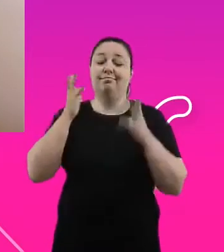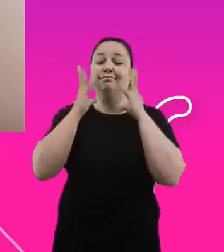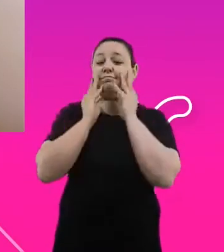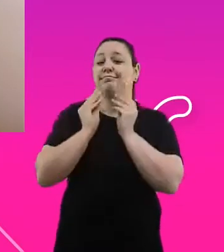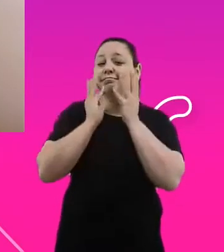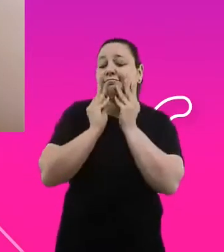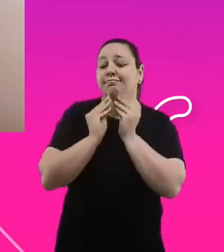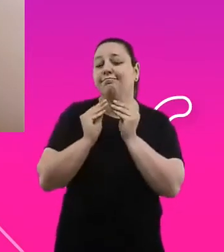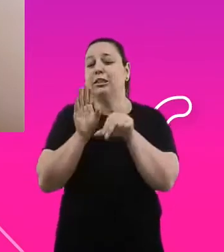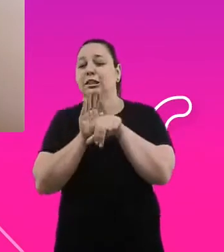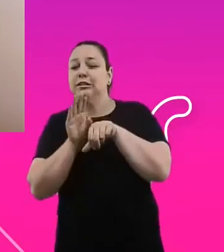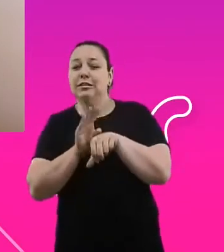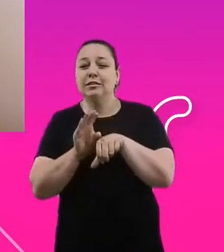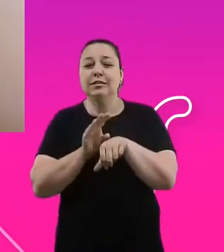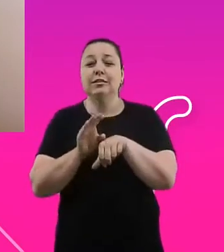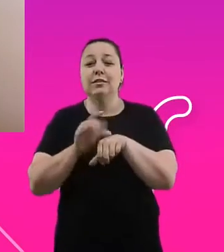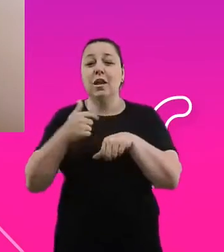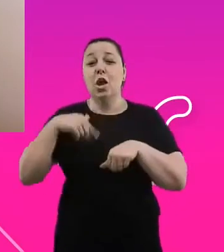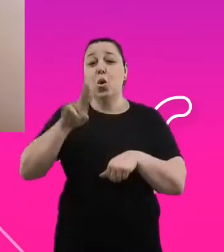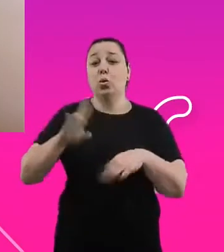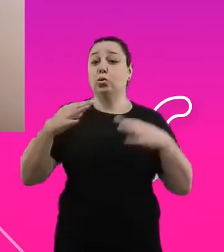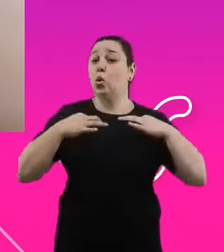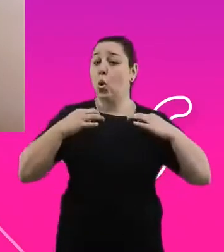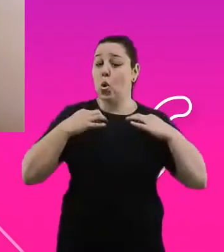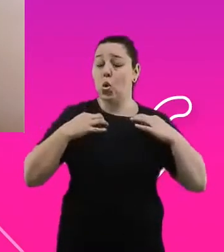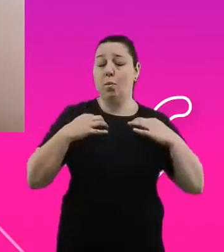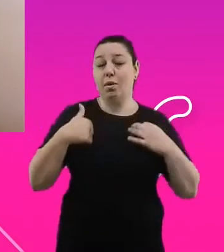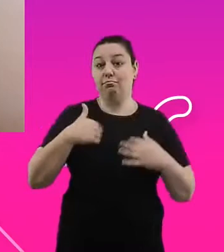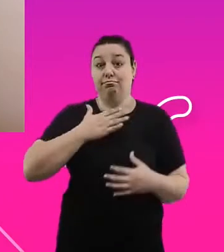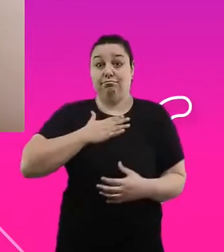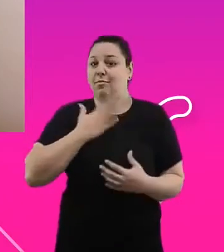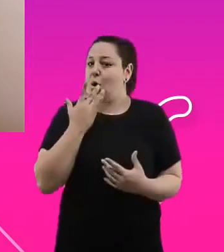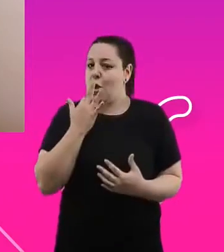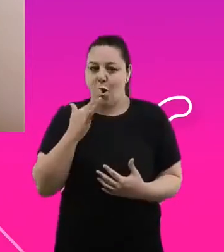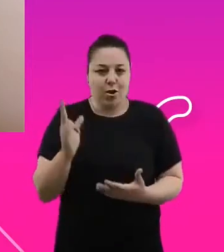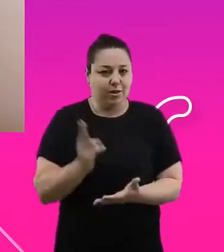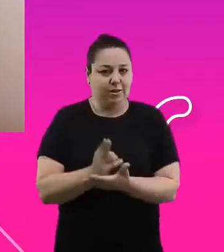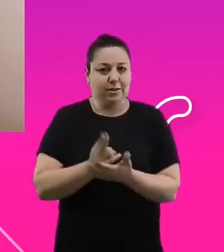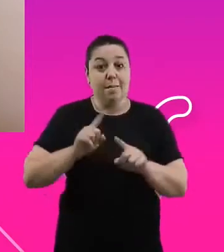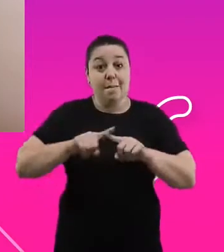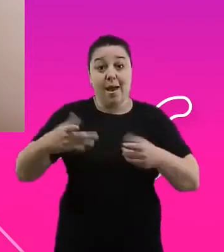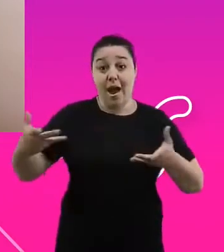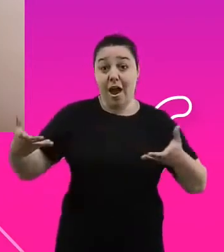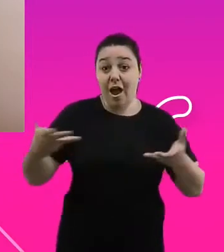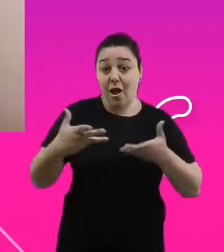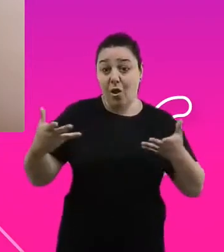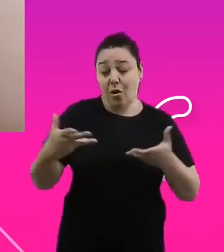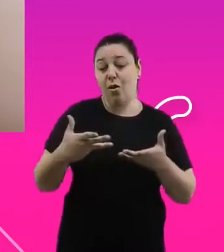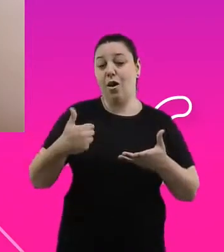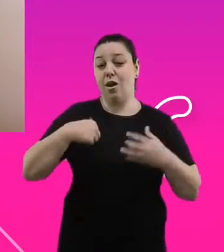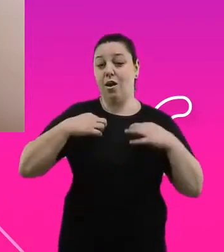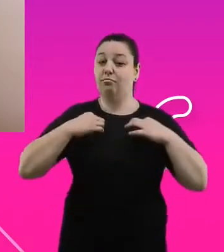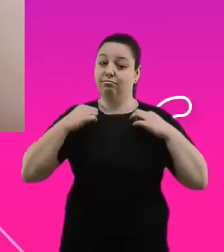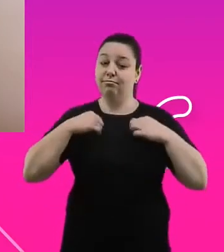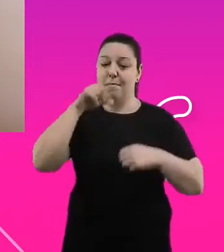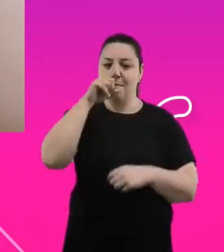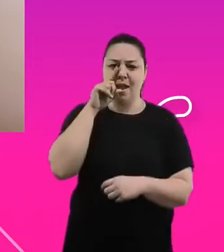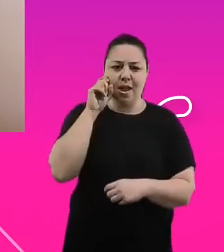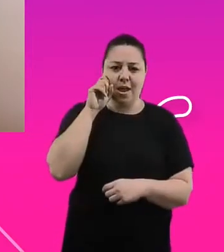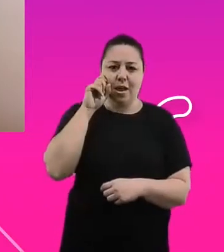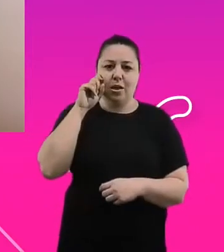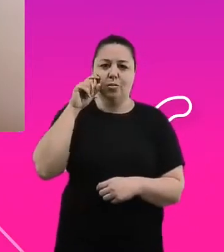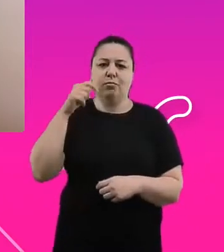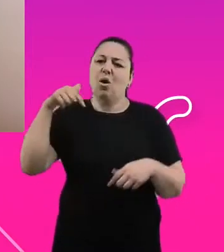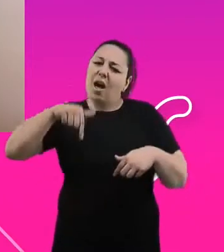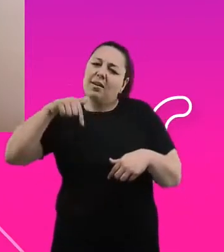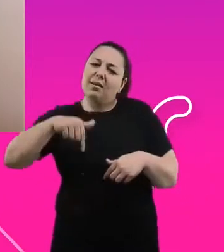grisalha, uso roupa sempre muito colorida, sou com uma blusa amarela, porque em São Paulo está levemente frio, eu moro afastado de São Paulo. Estou no meu quarto, que é